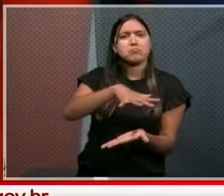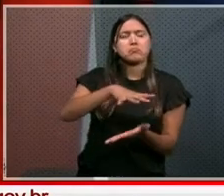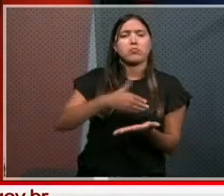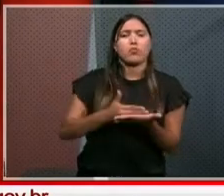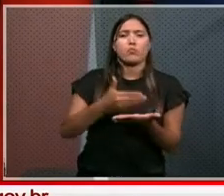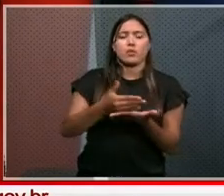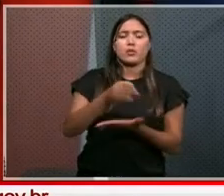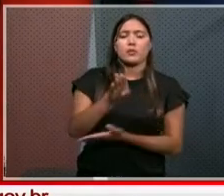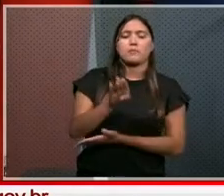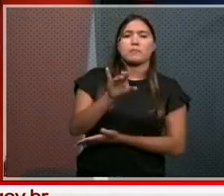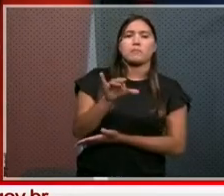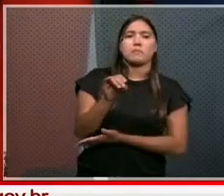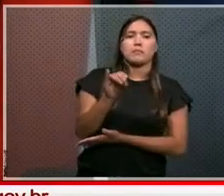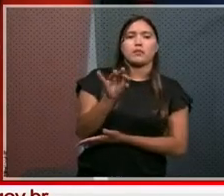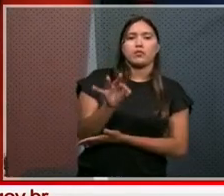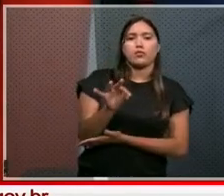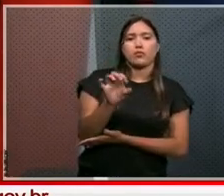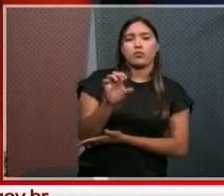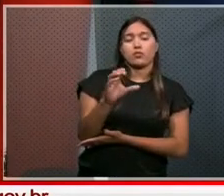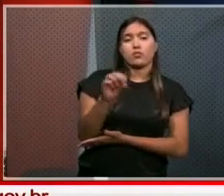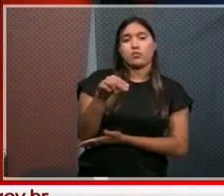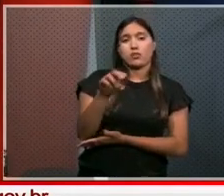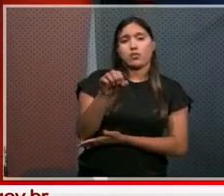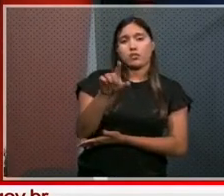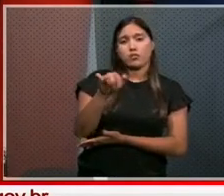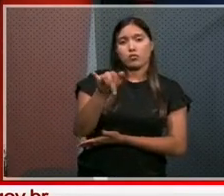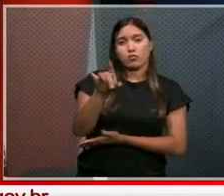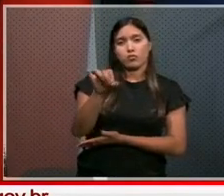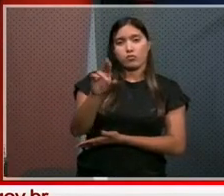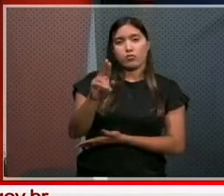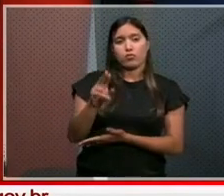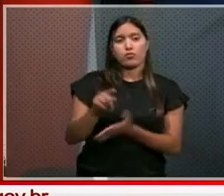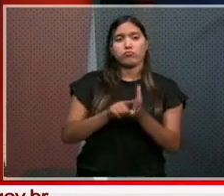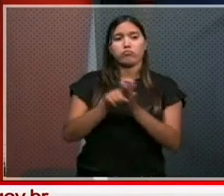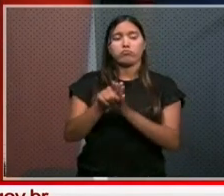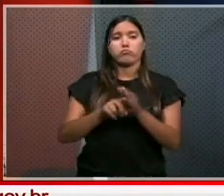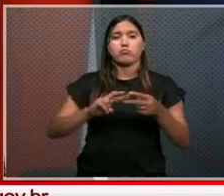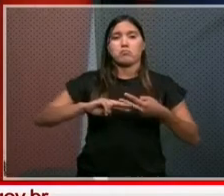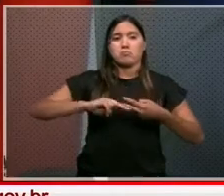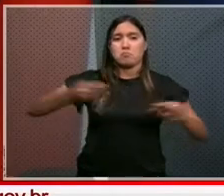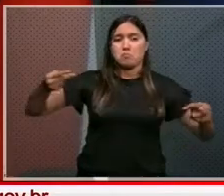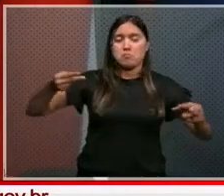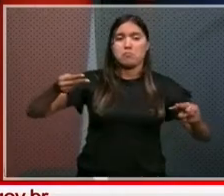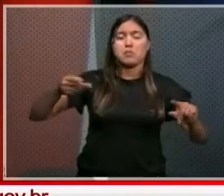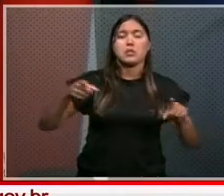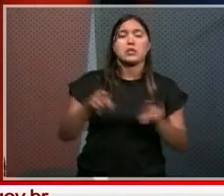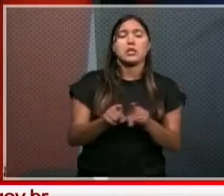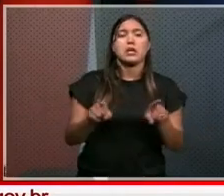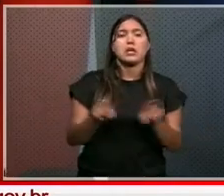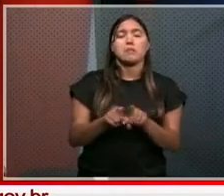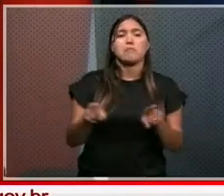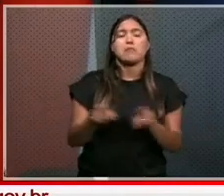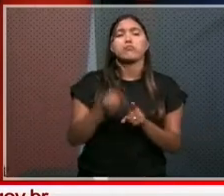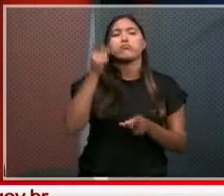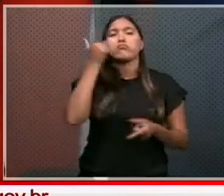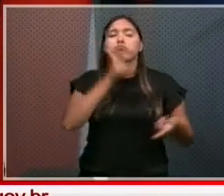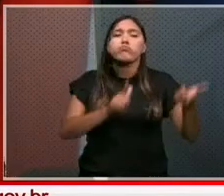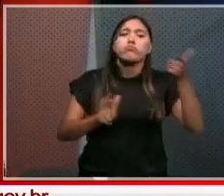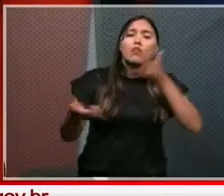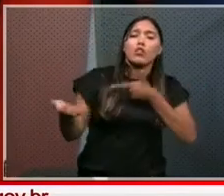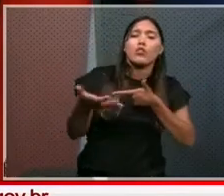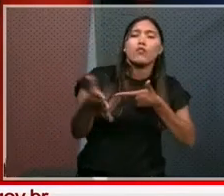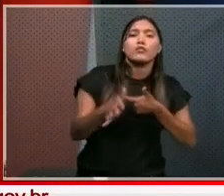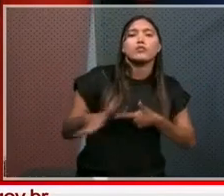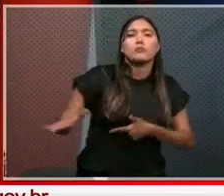biotecnológico no mapeamento genético de culturas econômicas na conquista de novos mercados